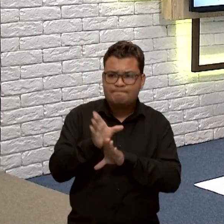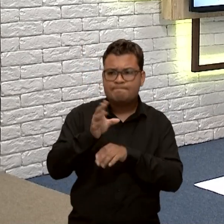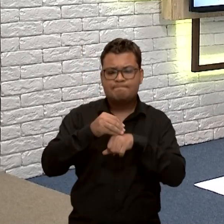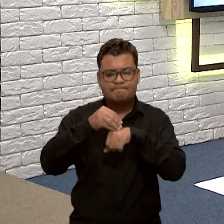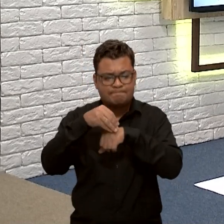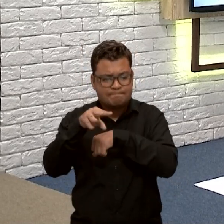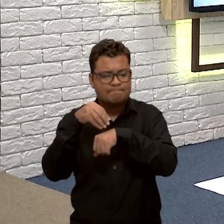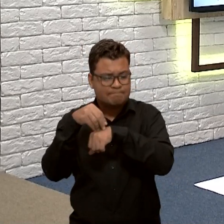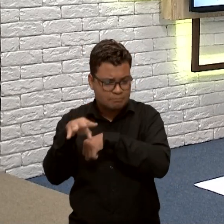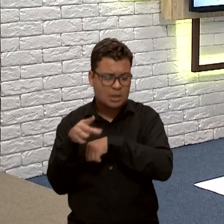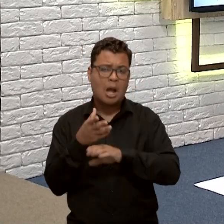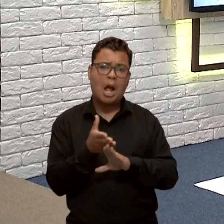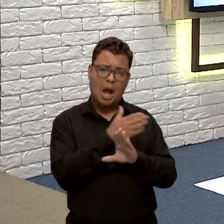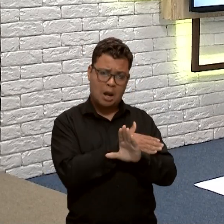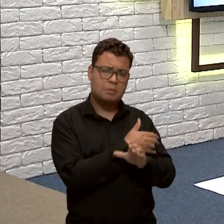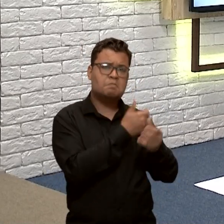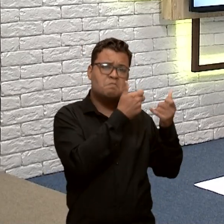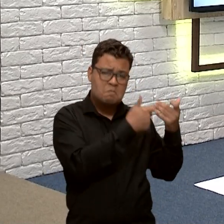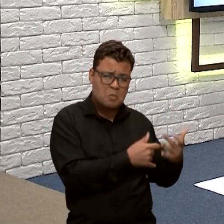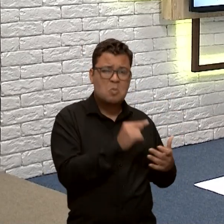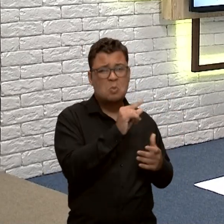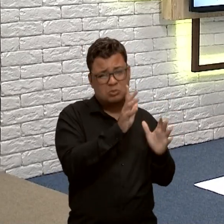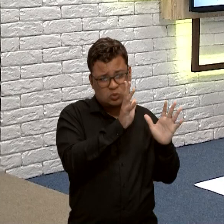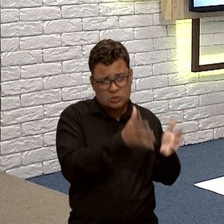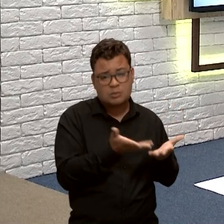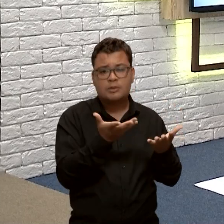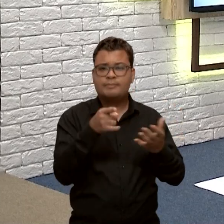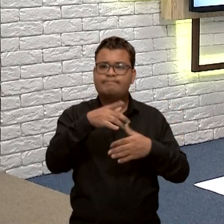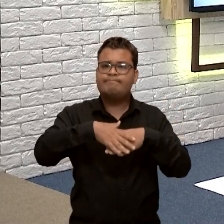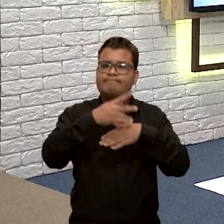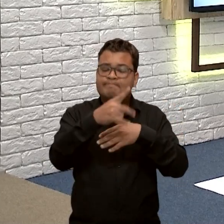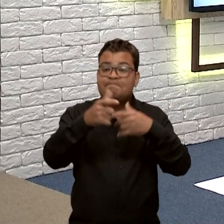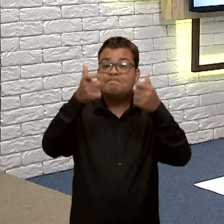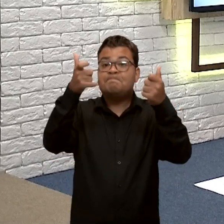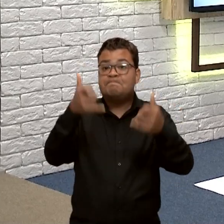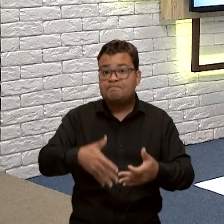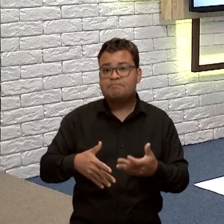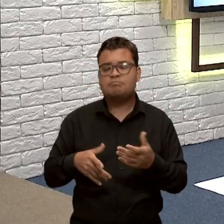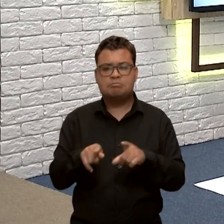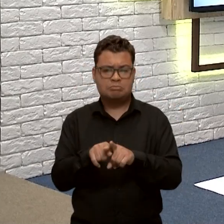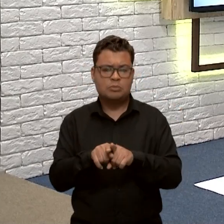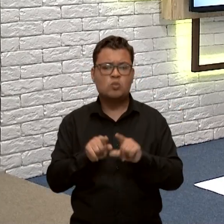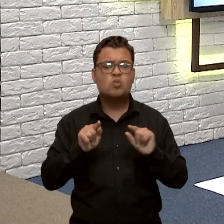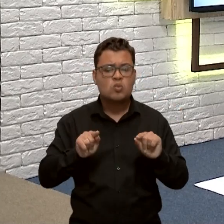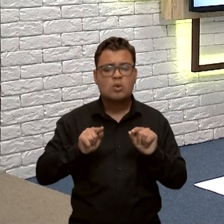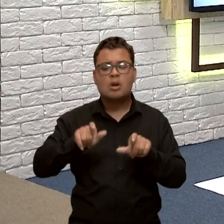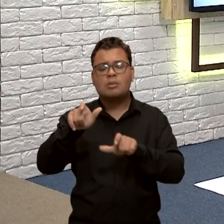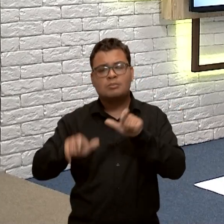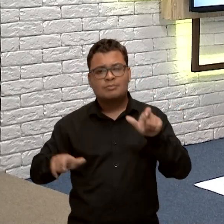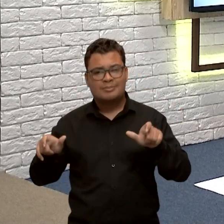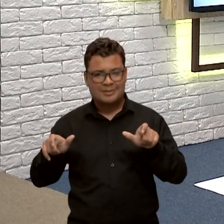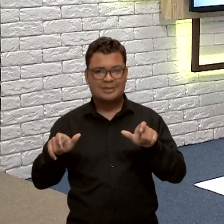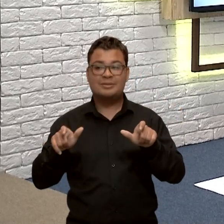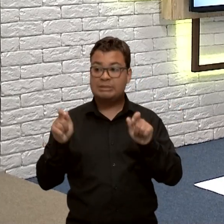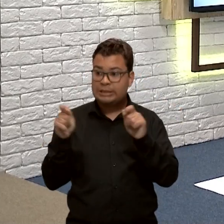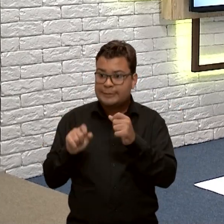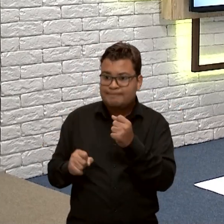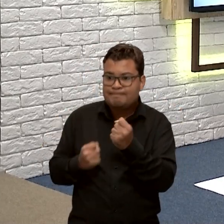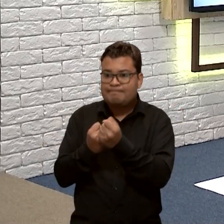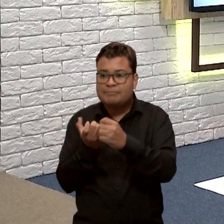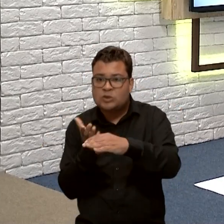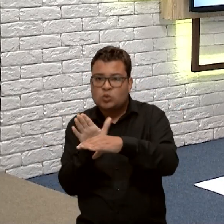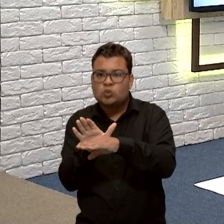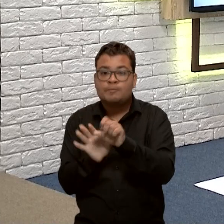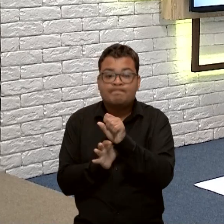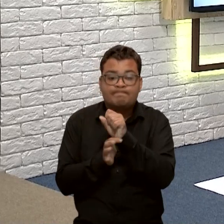outro bloco, mas queria também que você destacasse, para manter essas pessoas em maior segurança. A gente sabe que nem sempre,